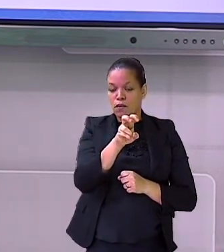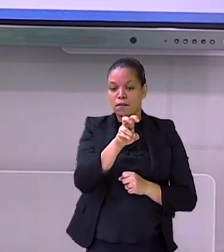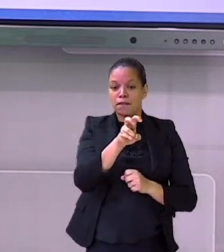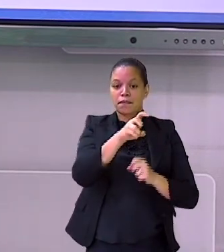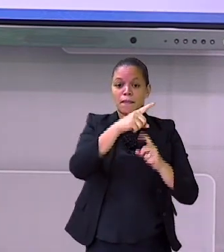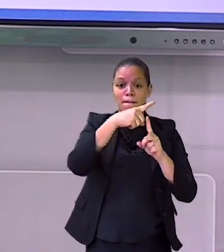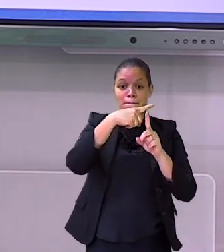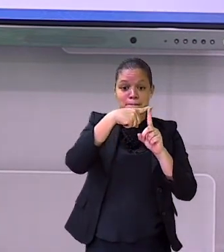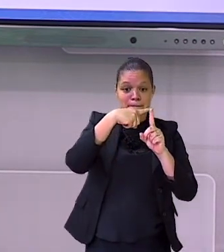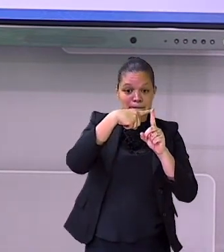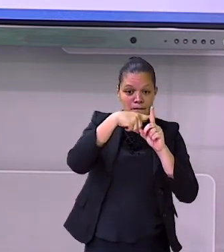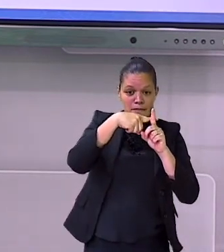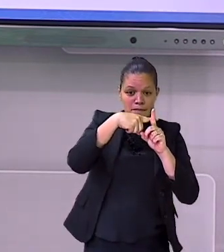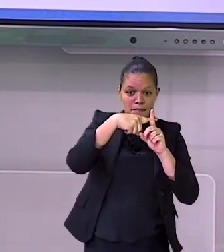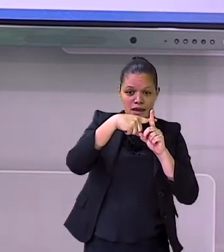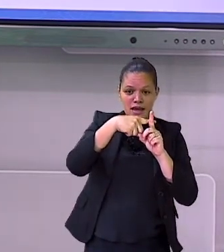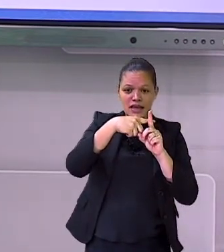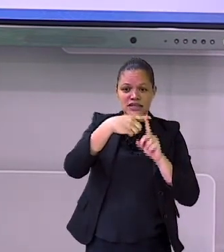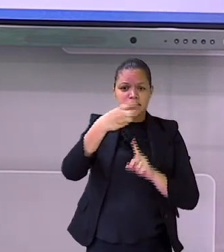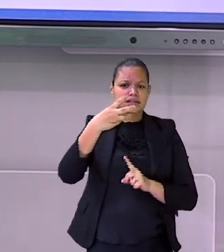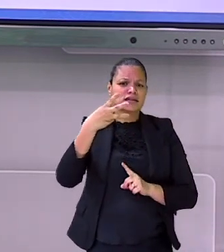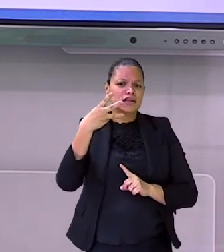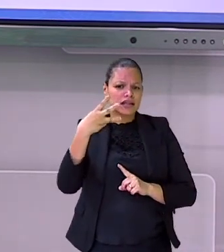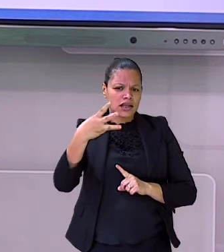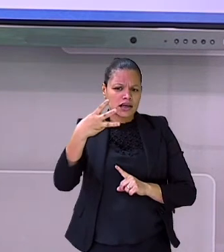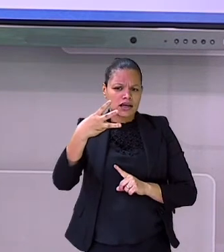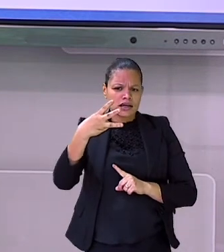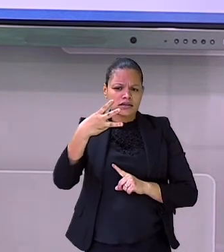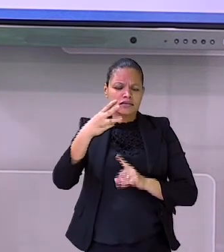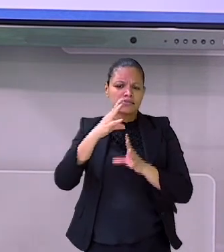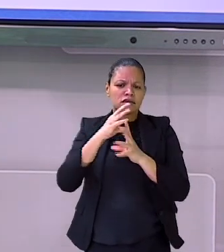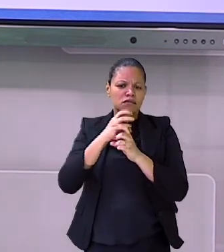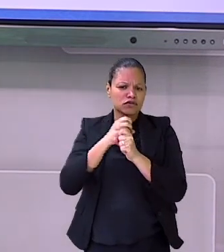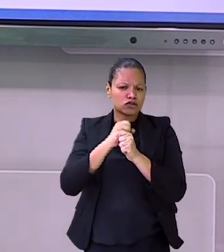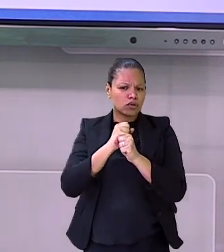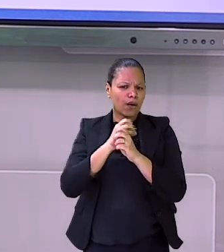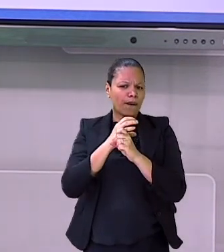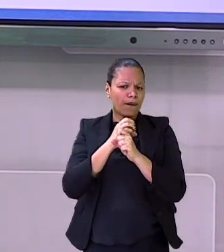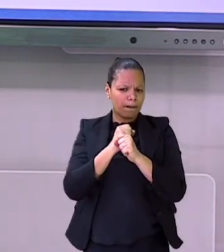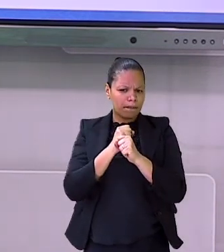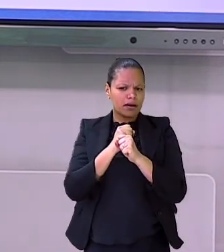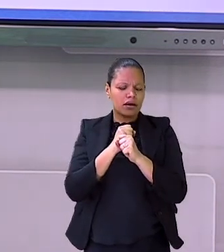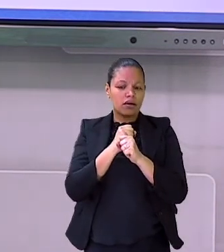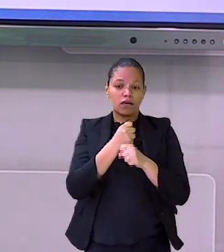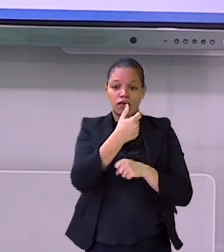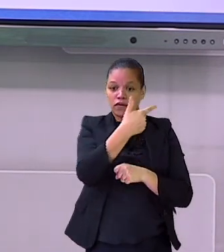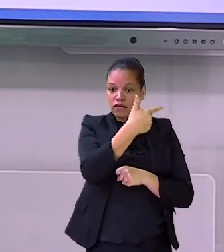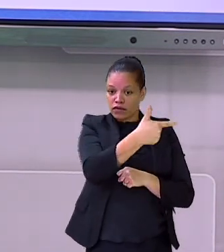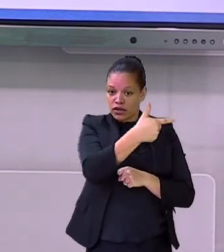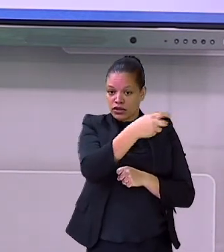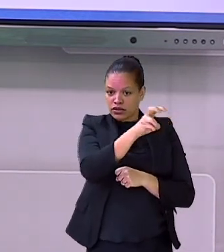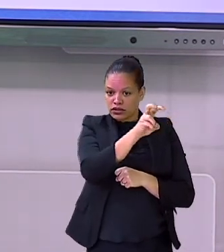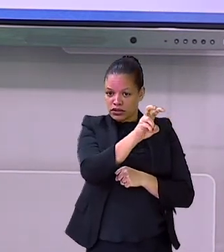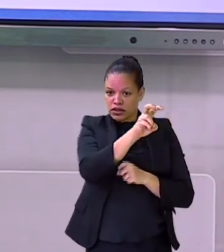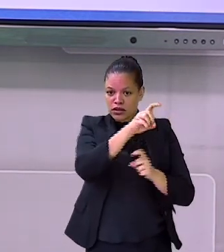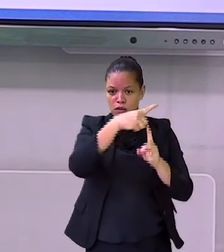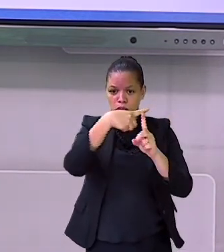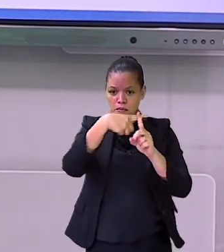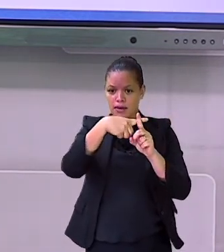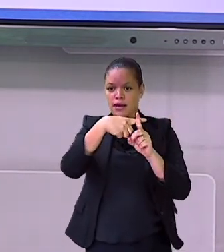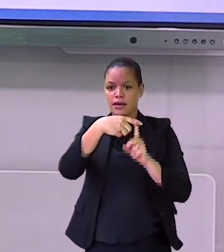25. 25 mais 3, vamos contar? Mais 3, 25,